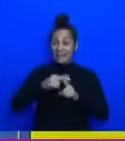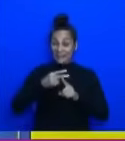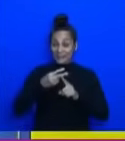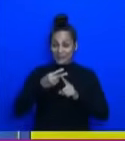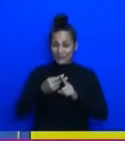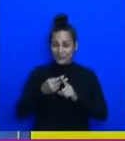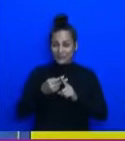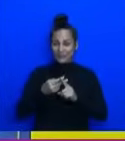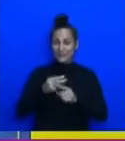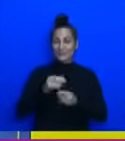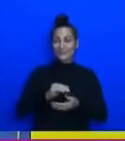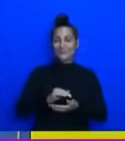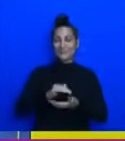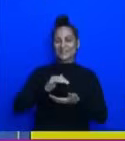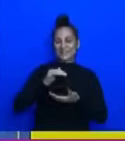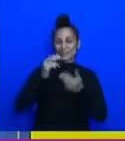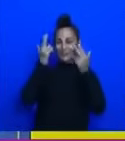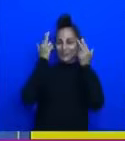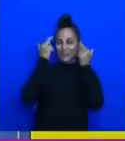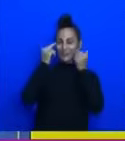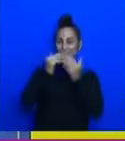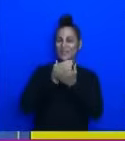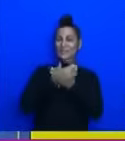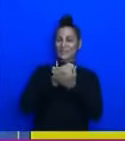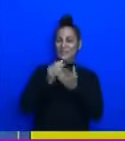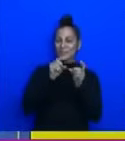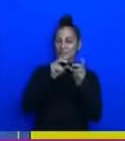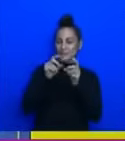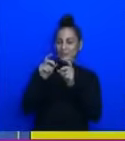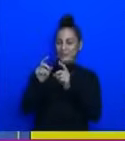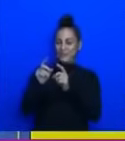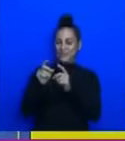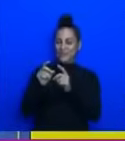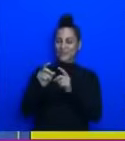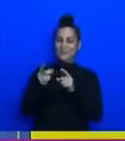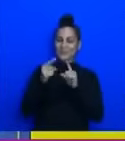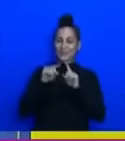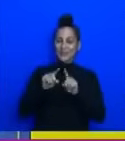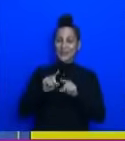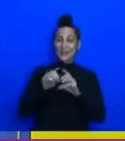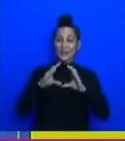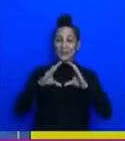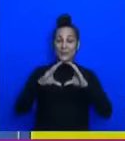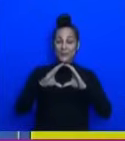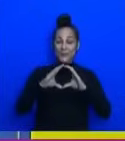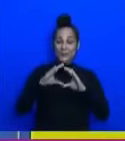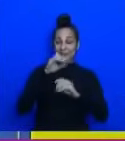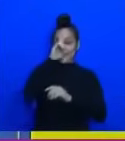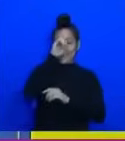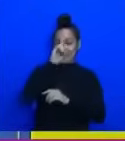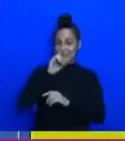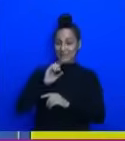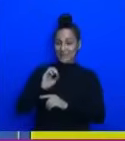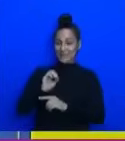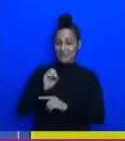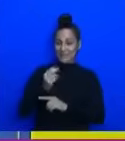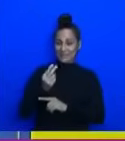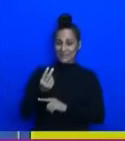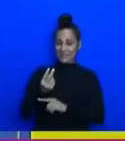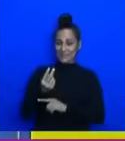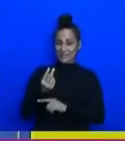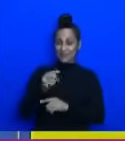vendas paralelas já começaram. Aposte e boa sorte. Bola amarela número 02. Amarela